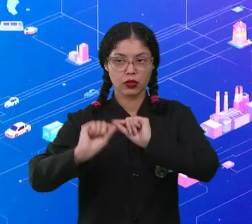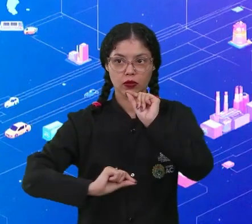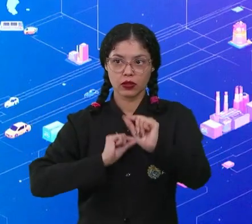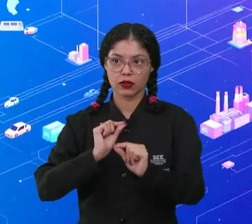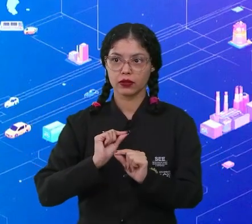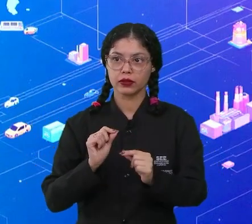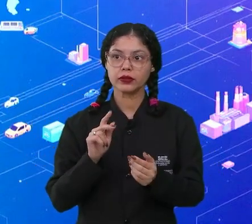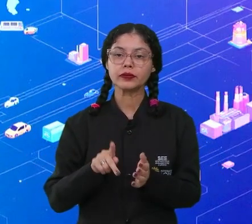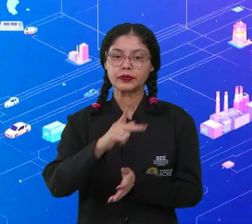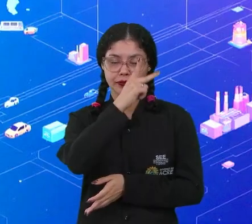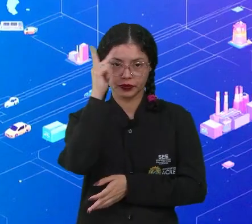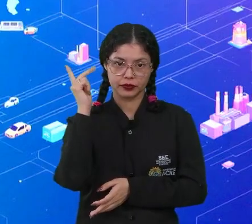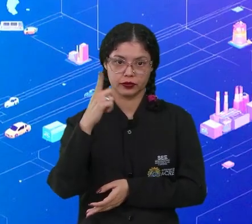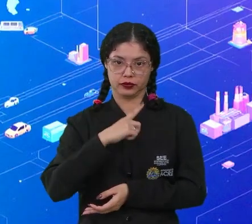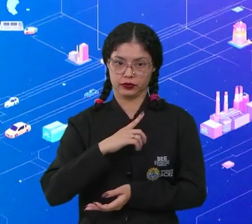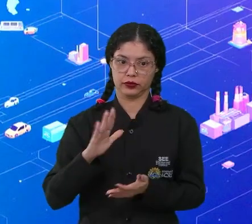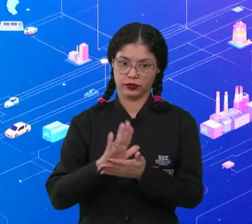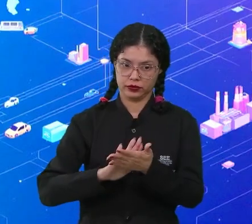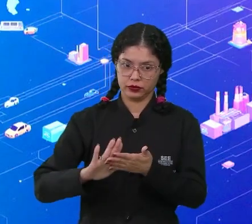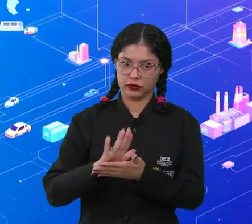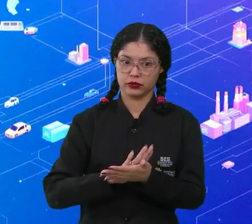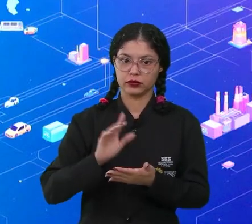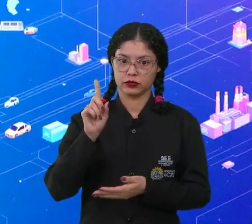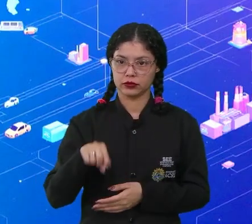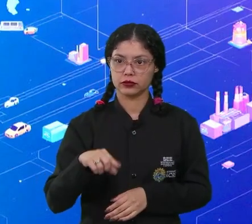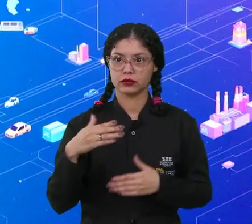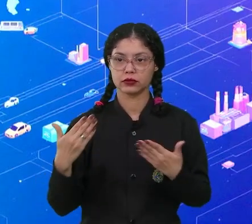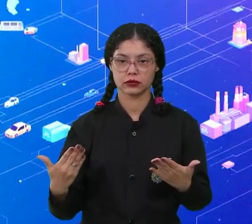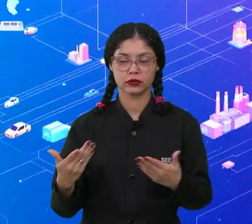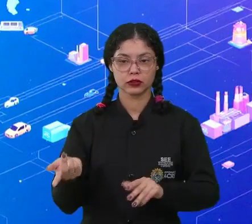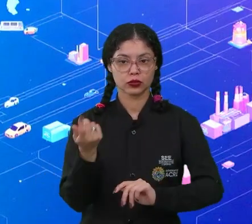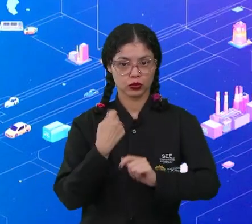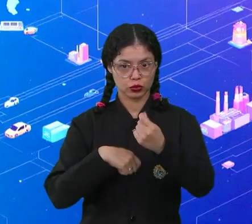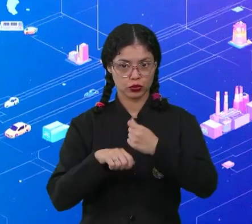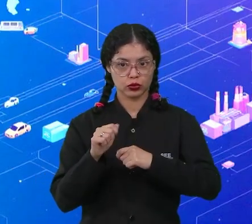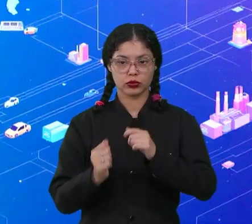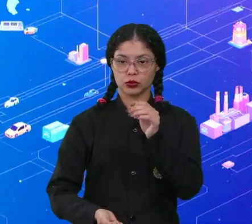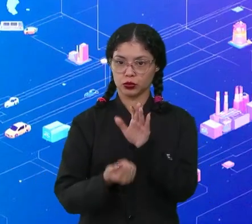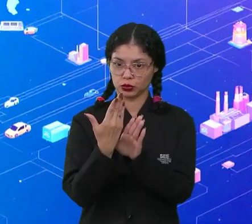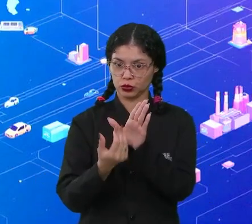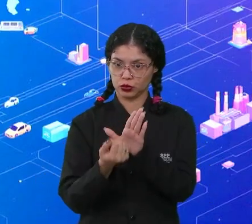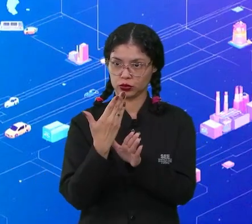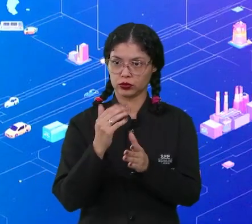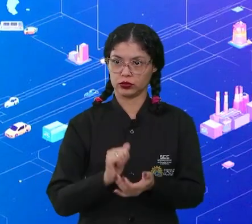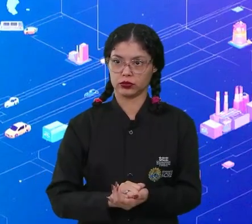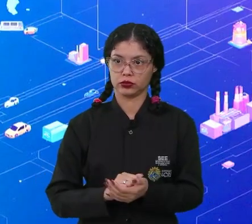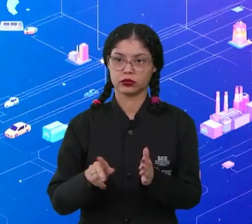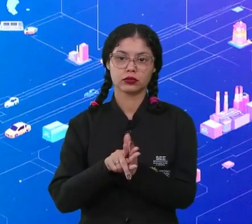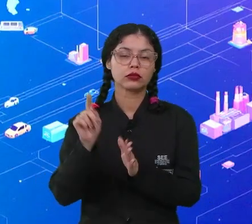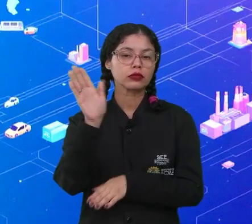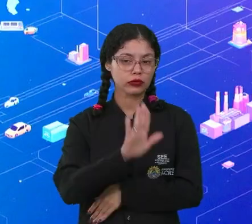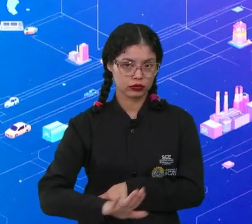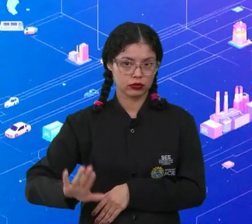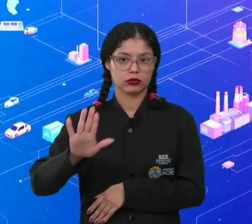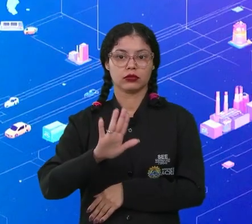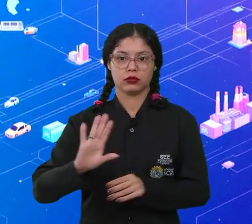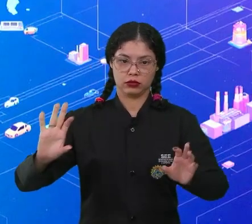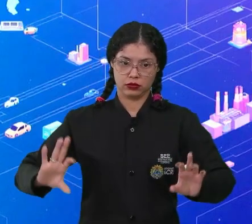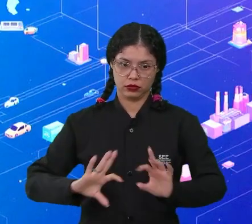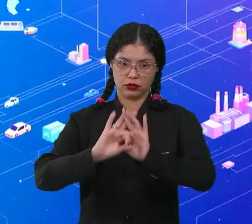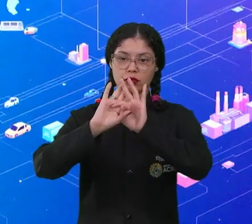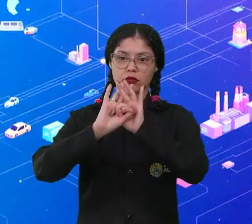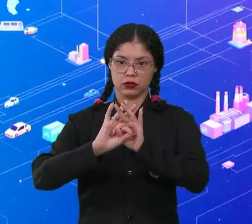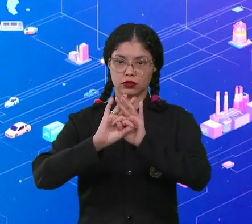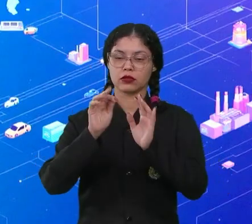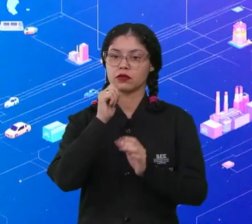fluxo, pessoal, que nada mais é do que a economia gerando. A economia aqui totalmente